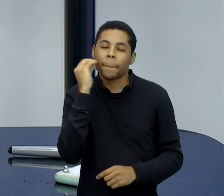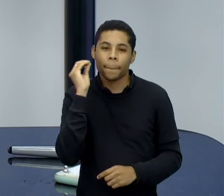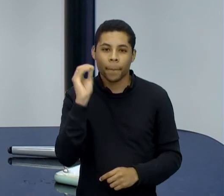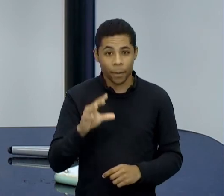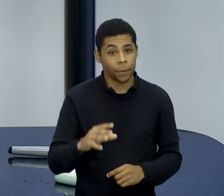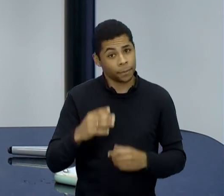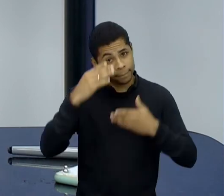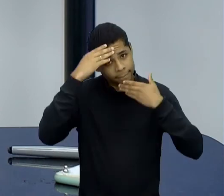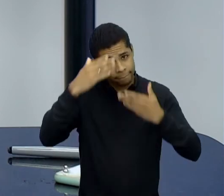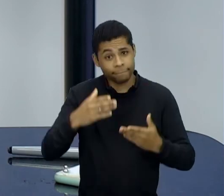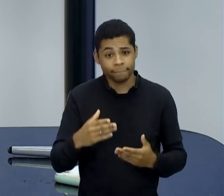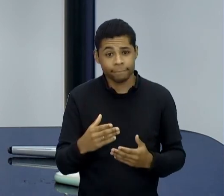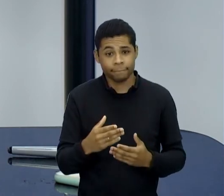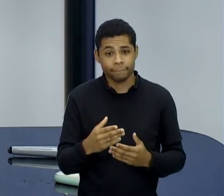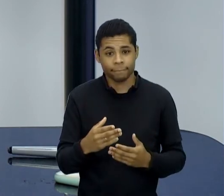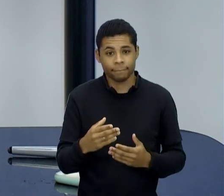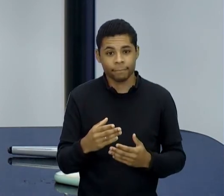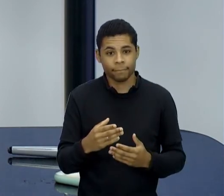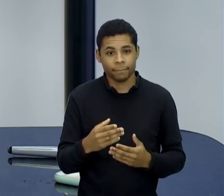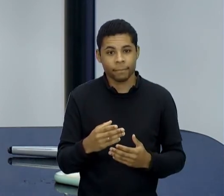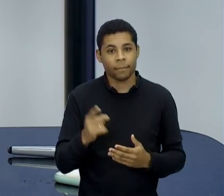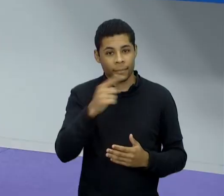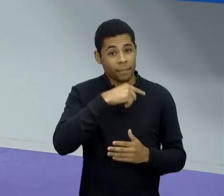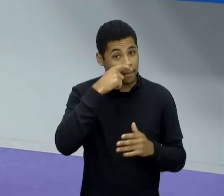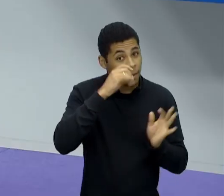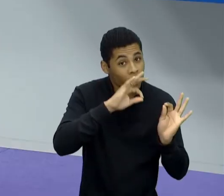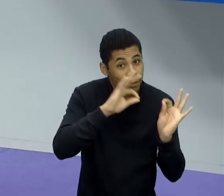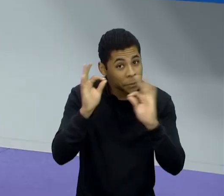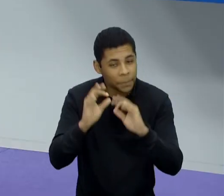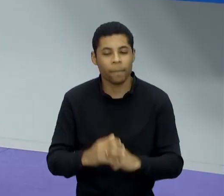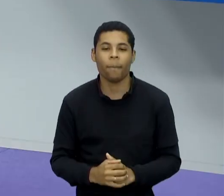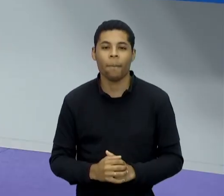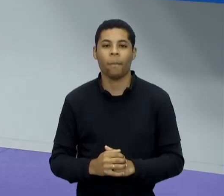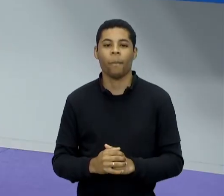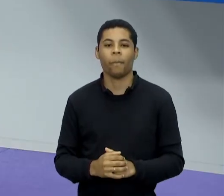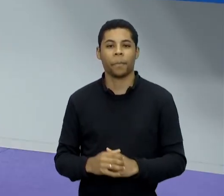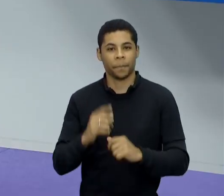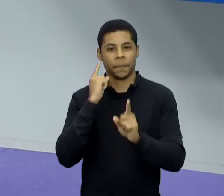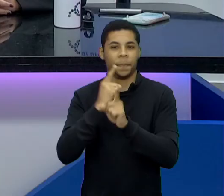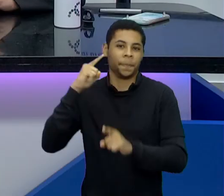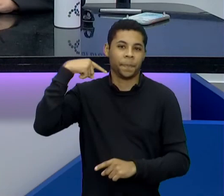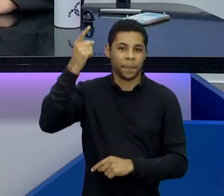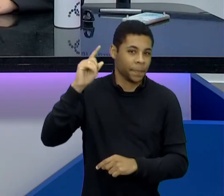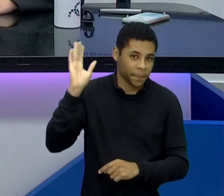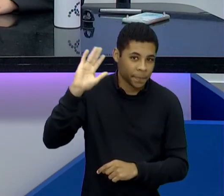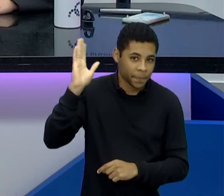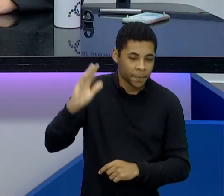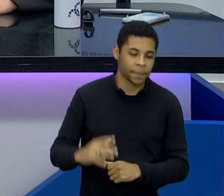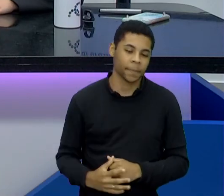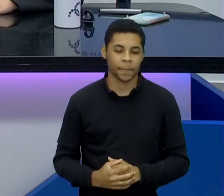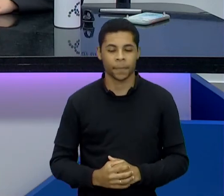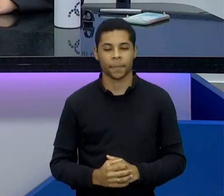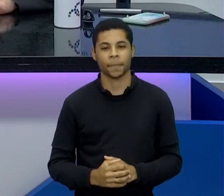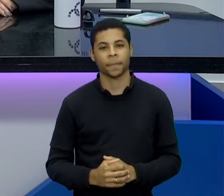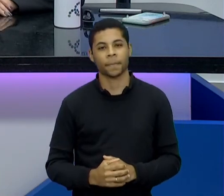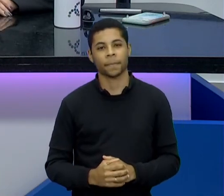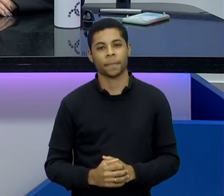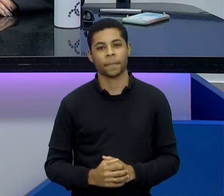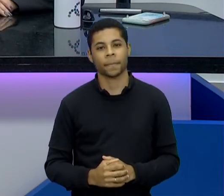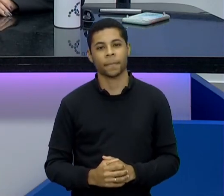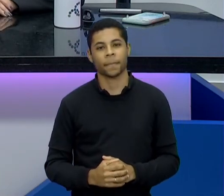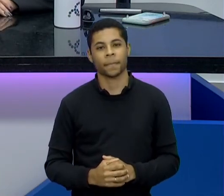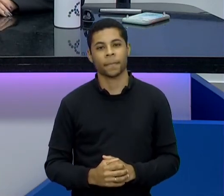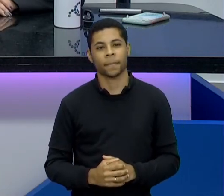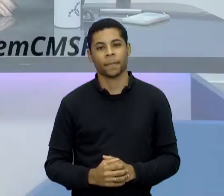muito obrigada por nos prestigiar. Até a próxima. Valeu, gente. Tchau. Tchau, tchau. Tudo de bom.